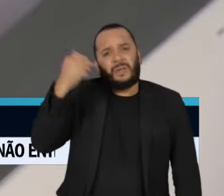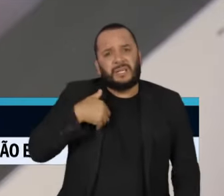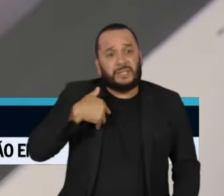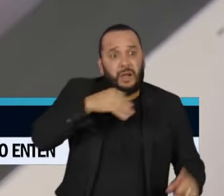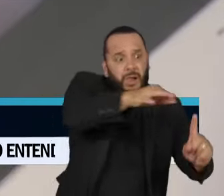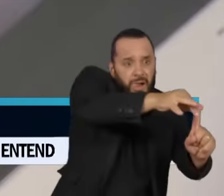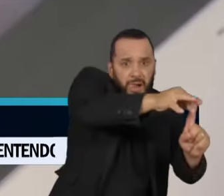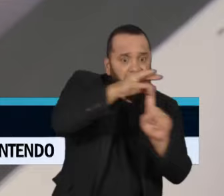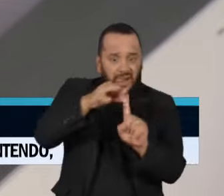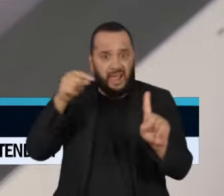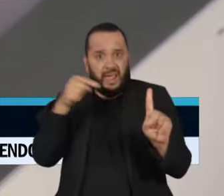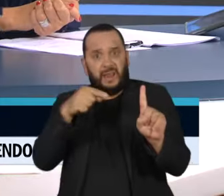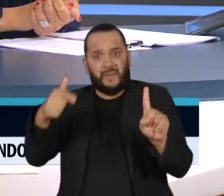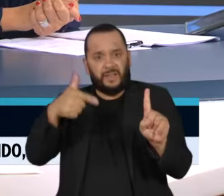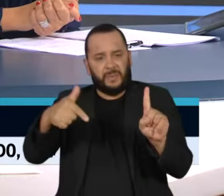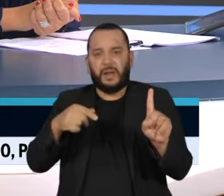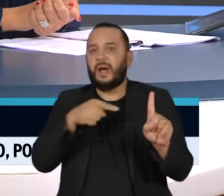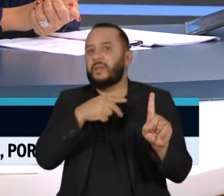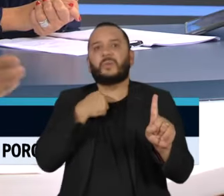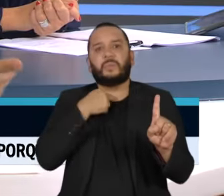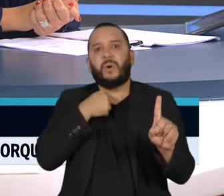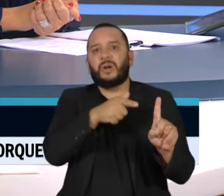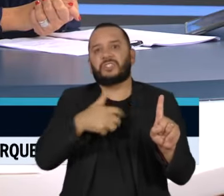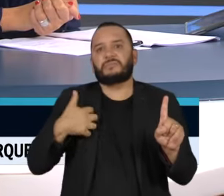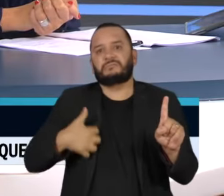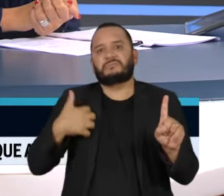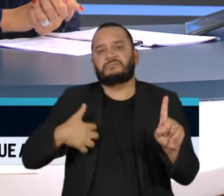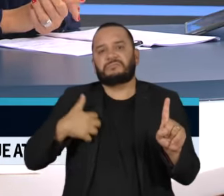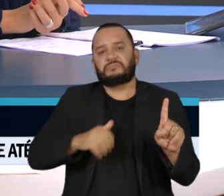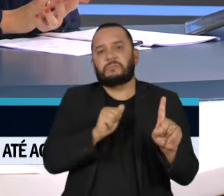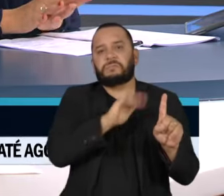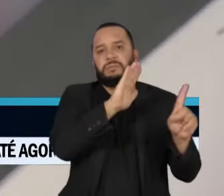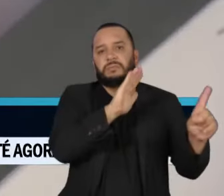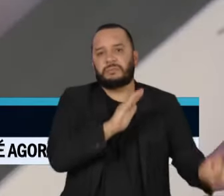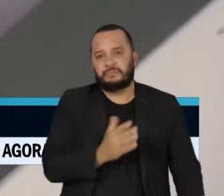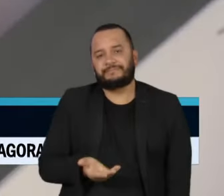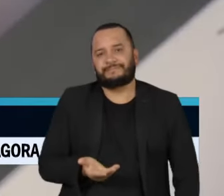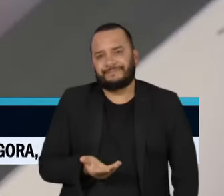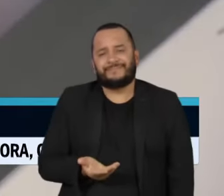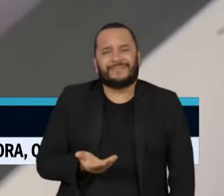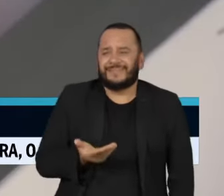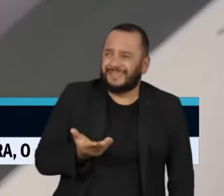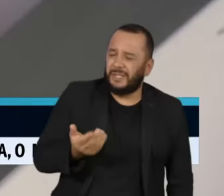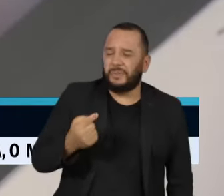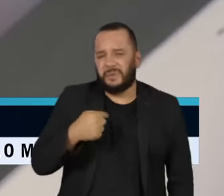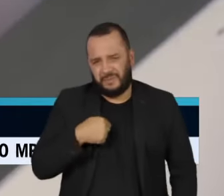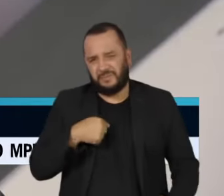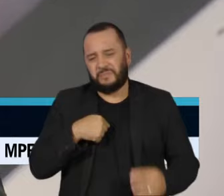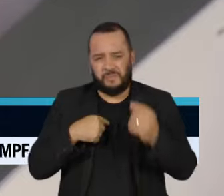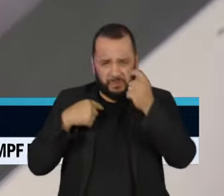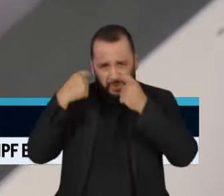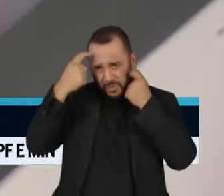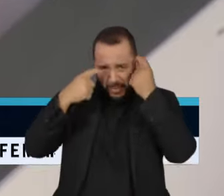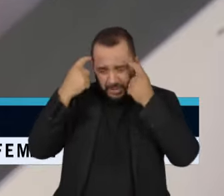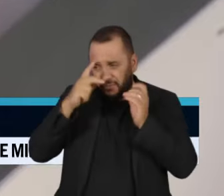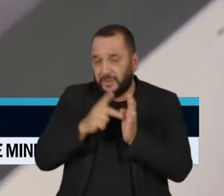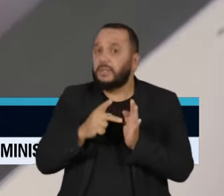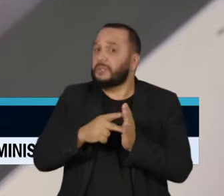cargo público e deu no que deu. Então, a minha preocupação com essa orquestração que foi feita, e eu já